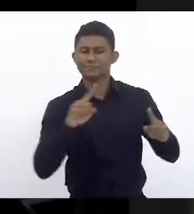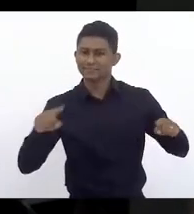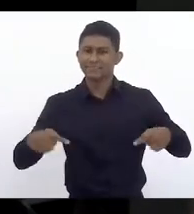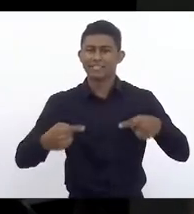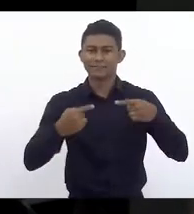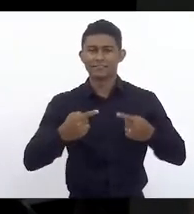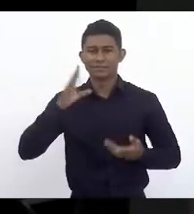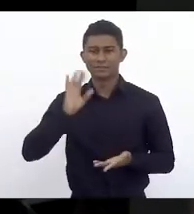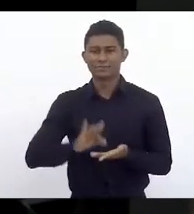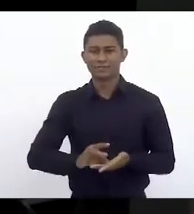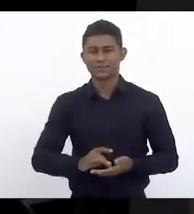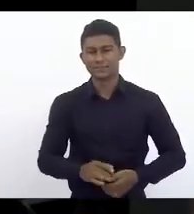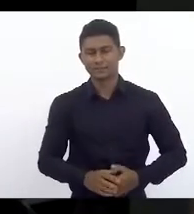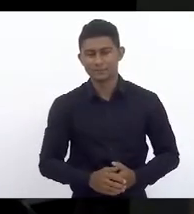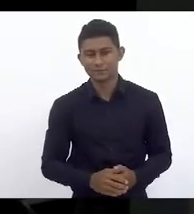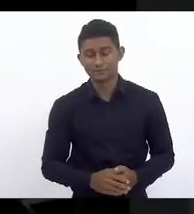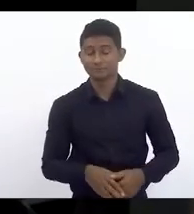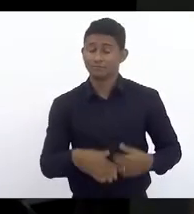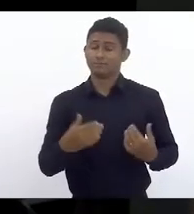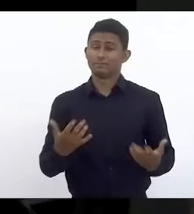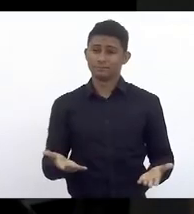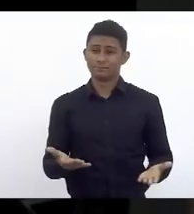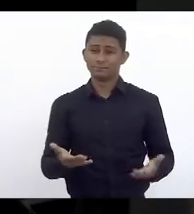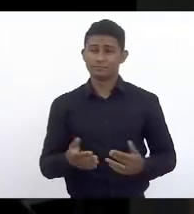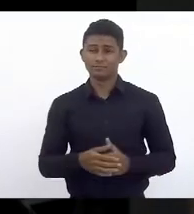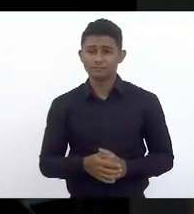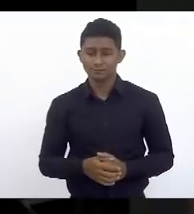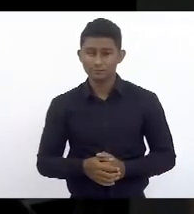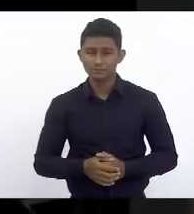desafiador. Portanto, quer dizer, ter